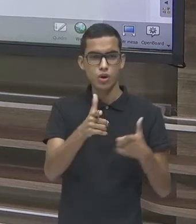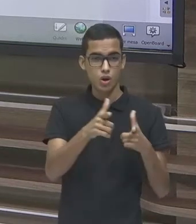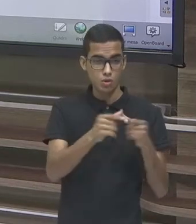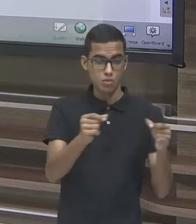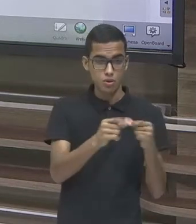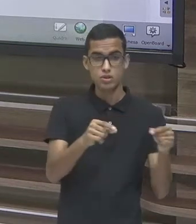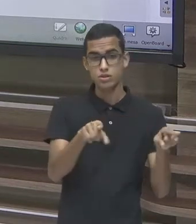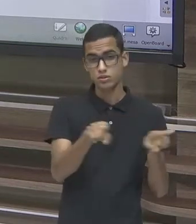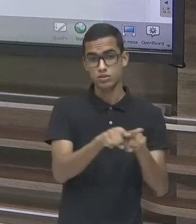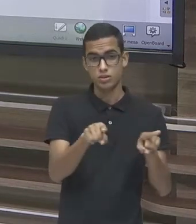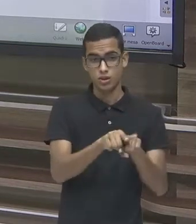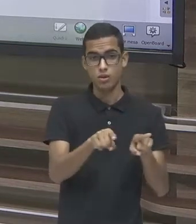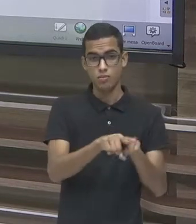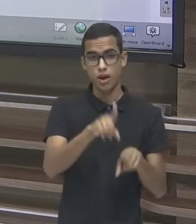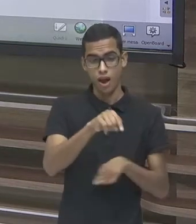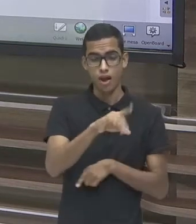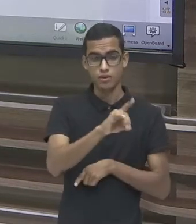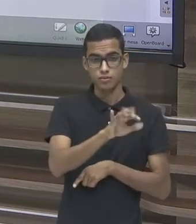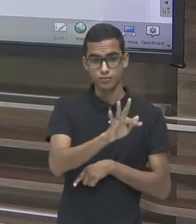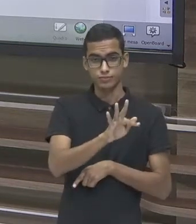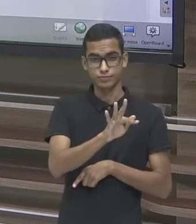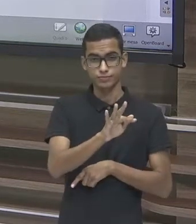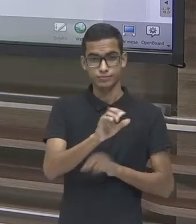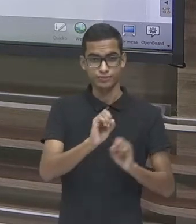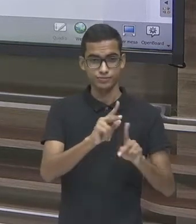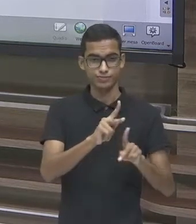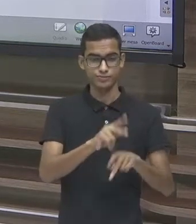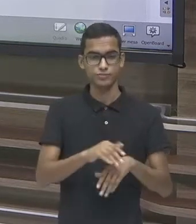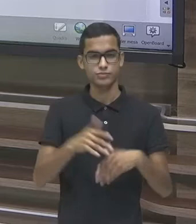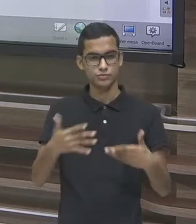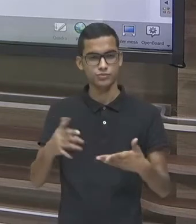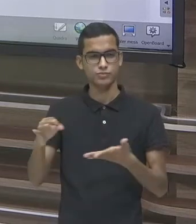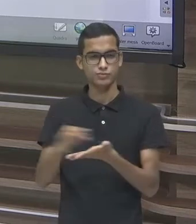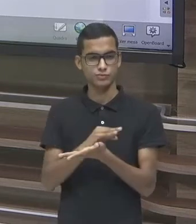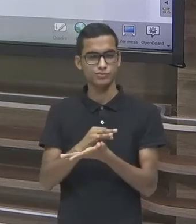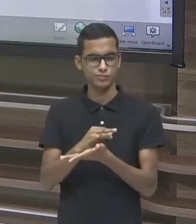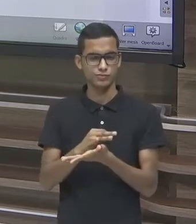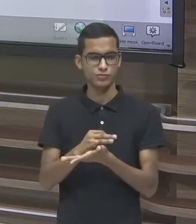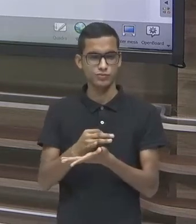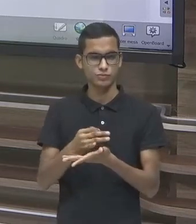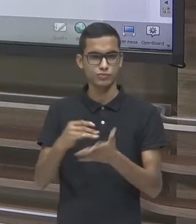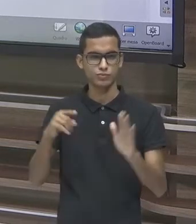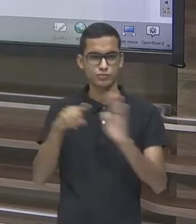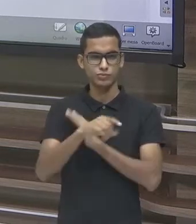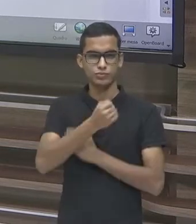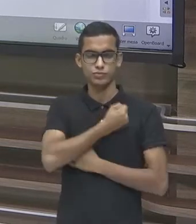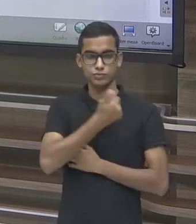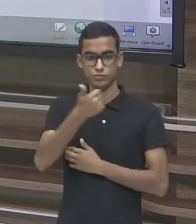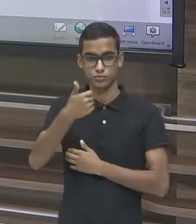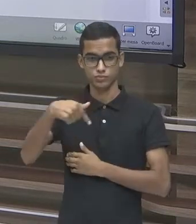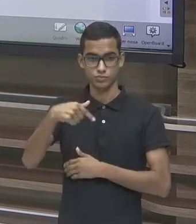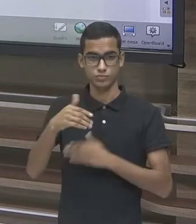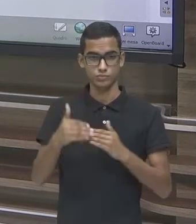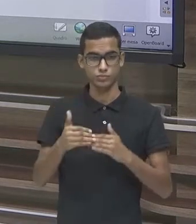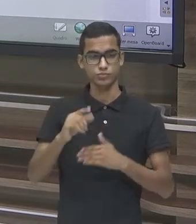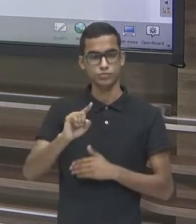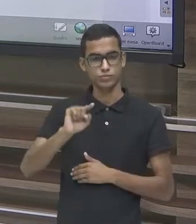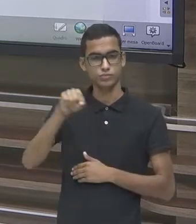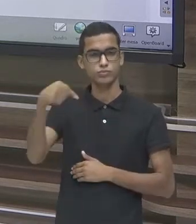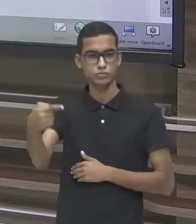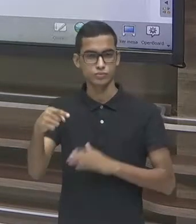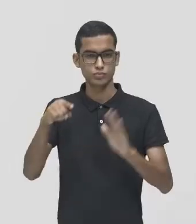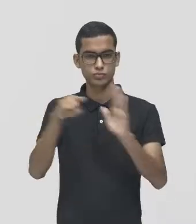que também vai ter o nosso Distrito Federal. Certinho? Então, essa é a correção da nossa questão 17. Vamos seguindo agora para a